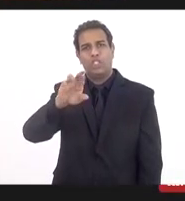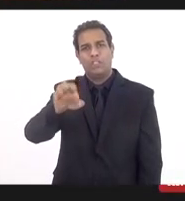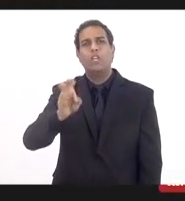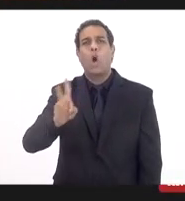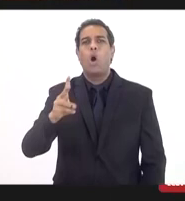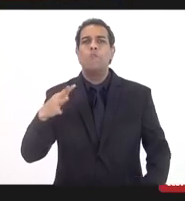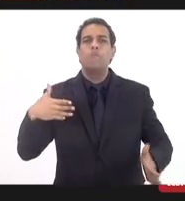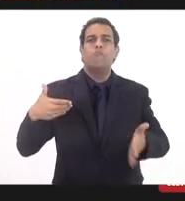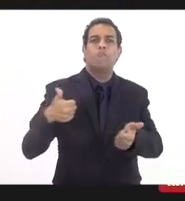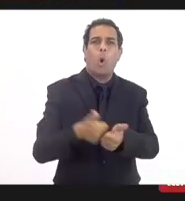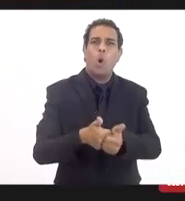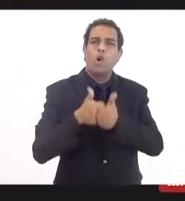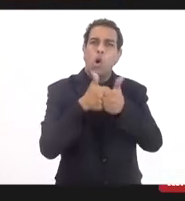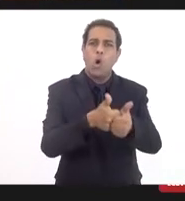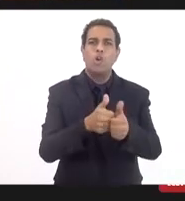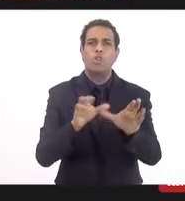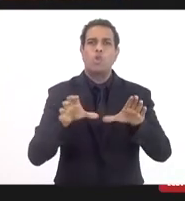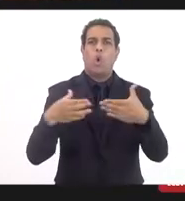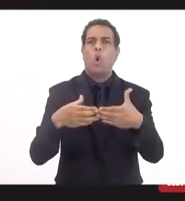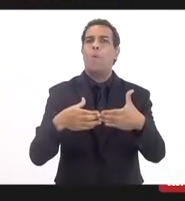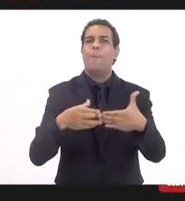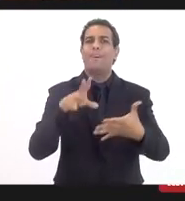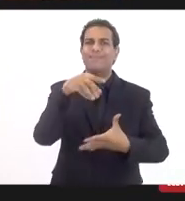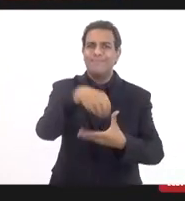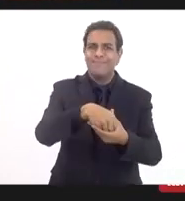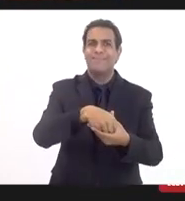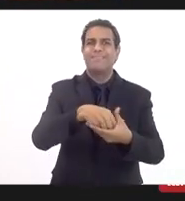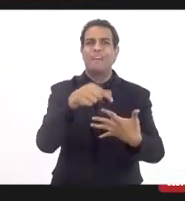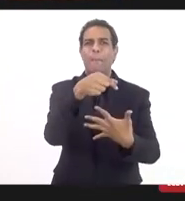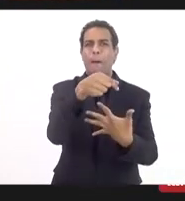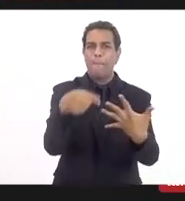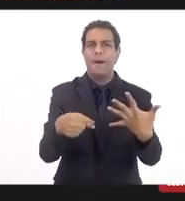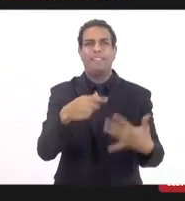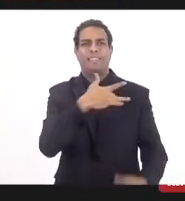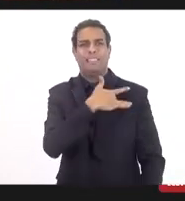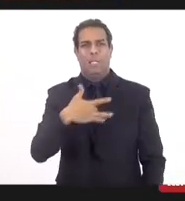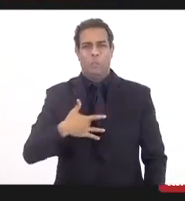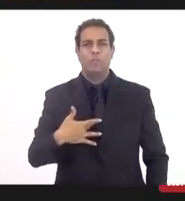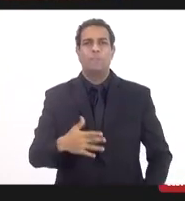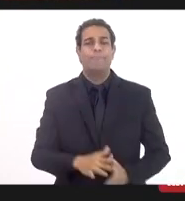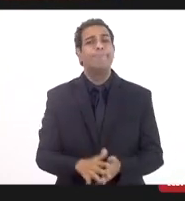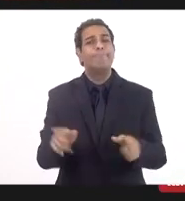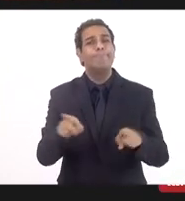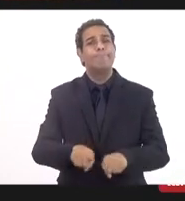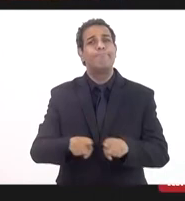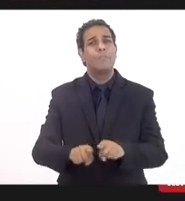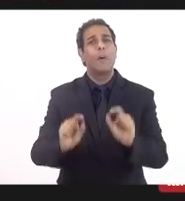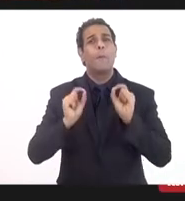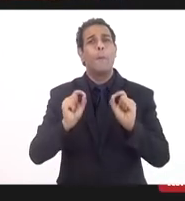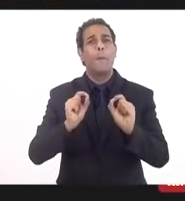estado pessoalmente nas atividades dessa Comissão de Saúde. E quero,